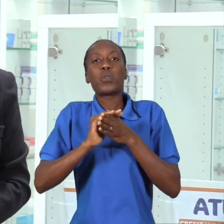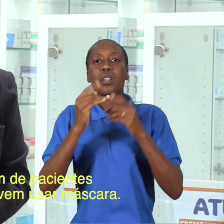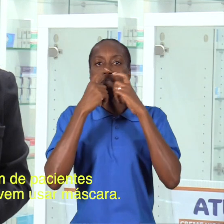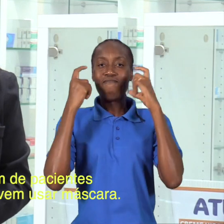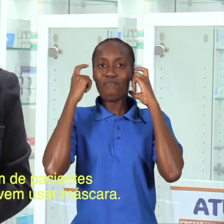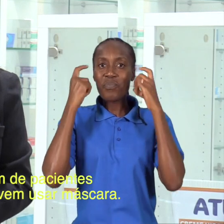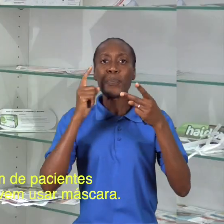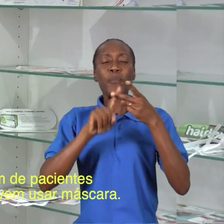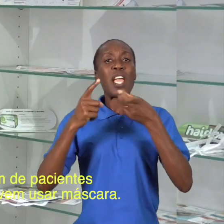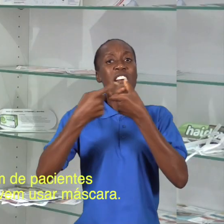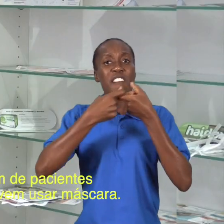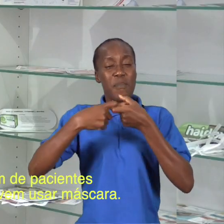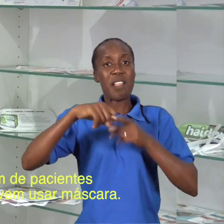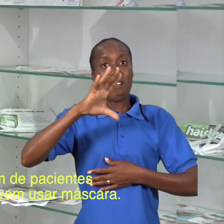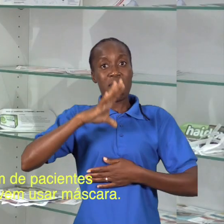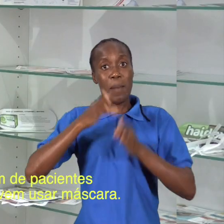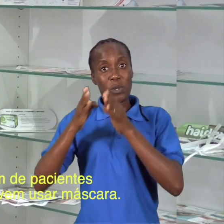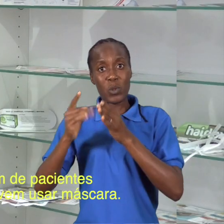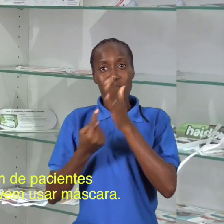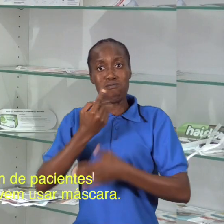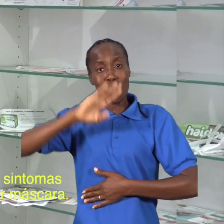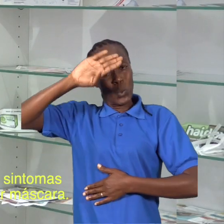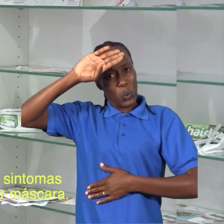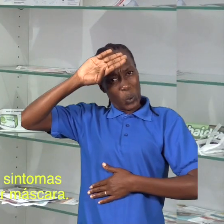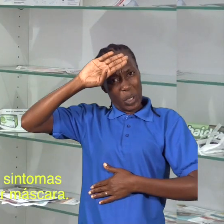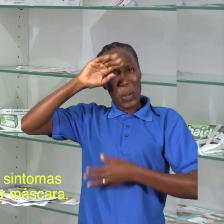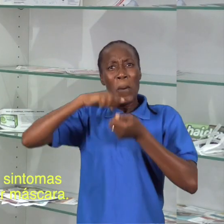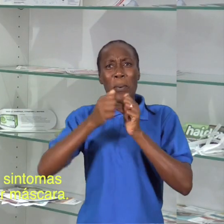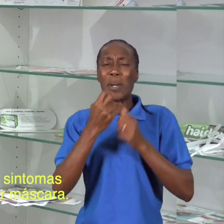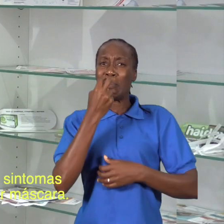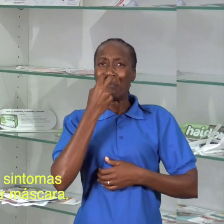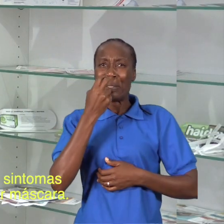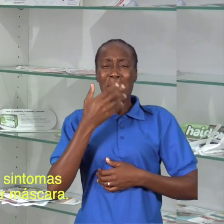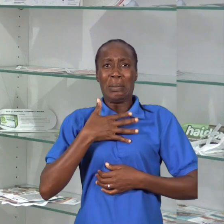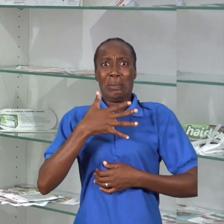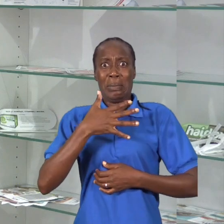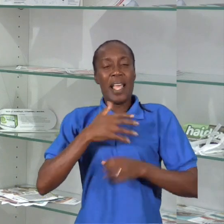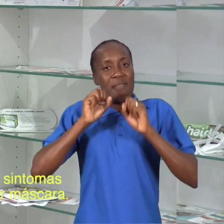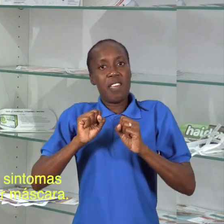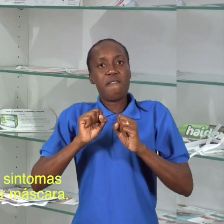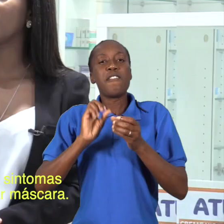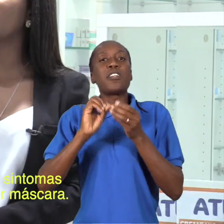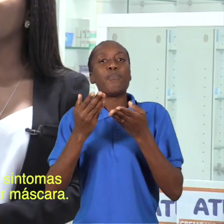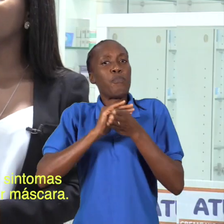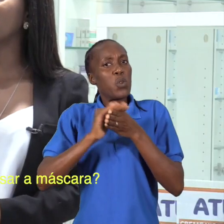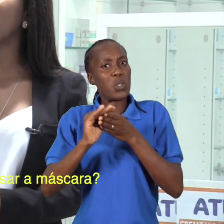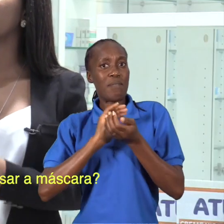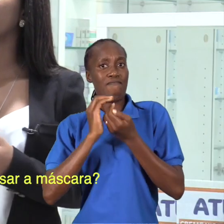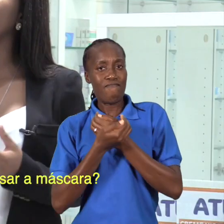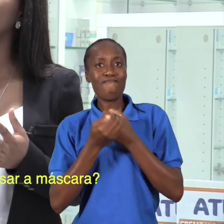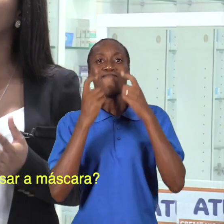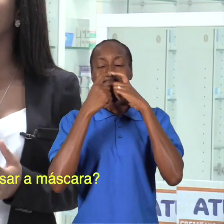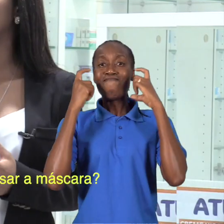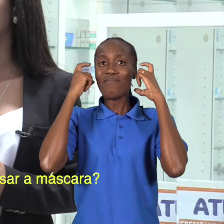tenham sintomas respiratórios devem usar máscara. E todos os pacientes com sintomas respiratórios devem usar máscara. E qual é